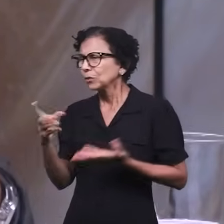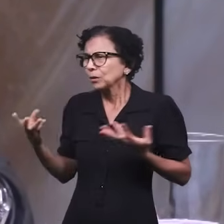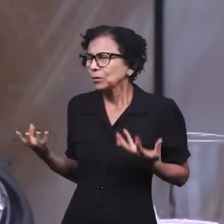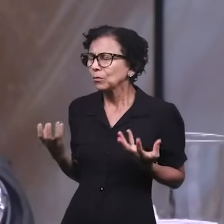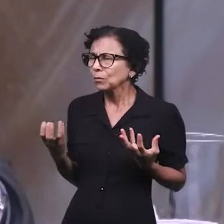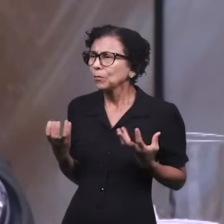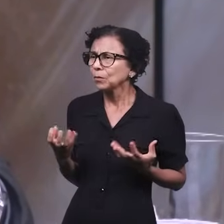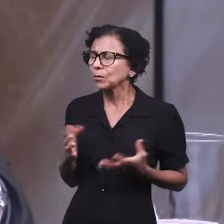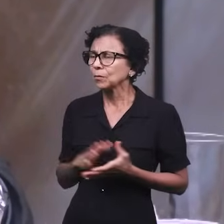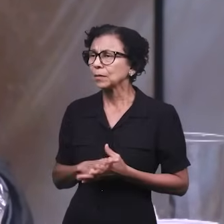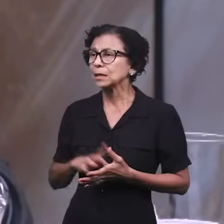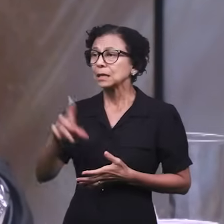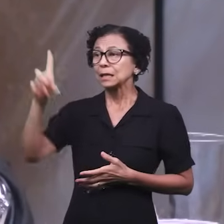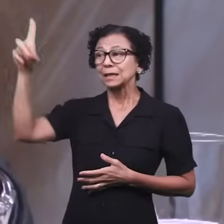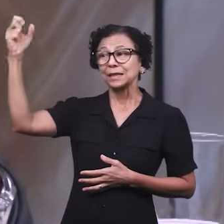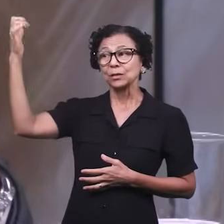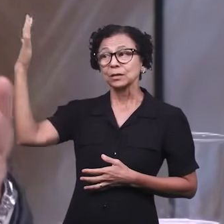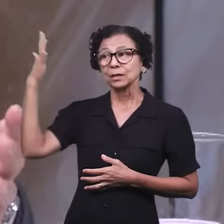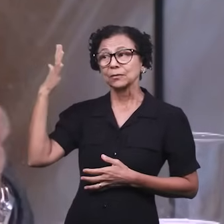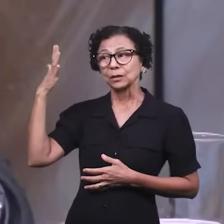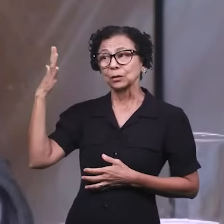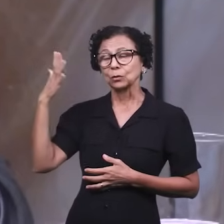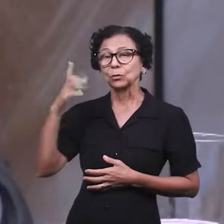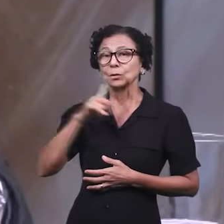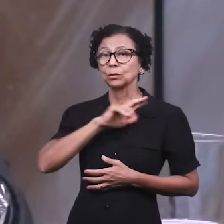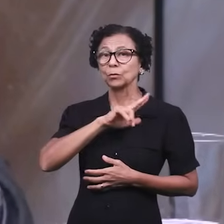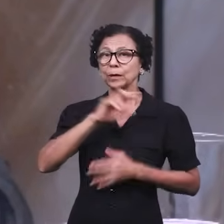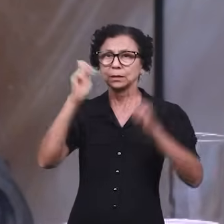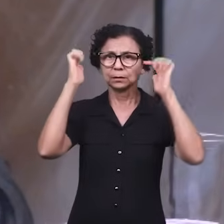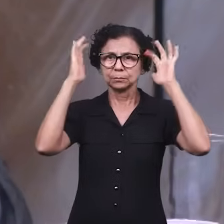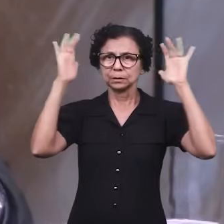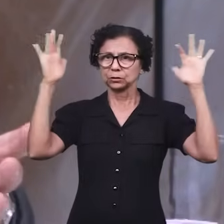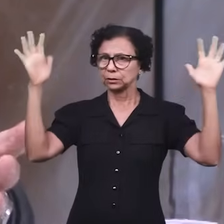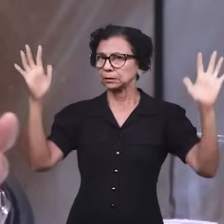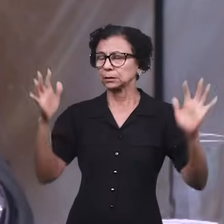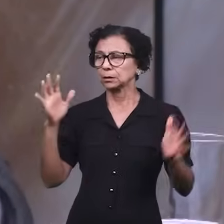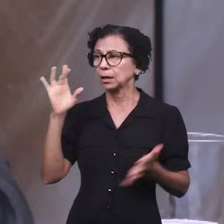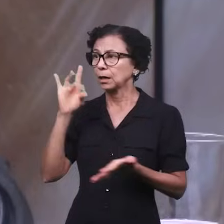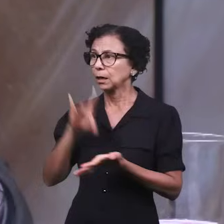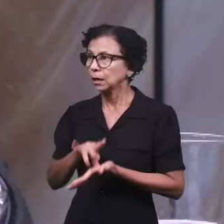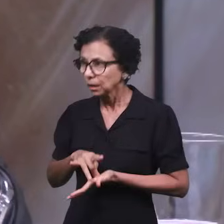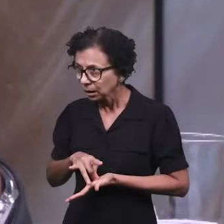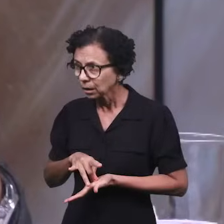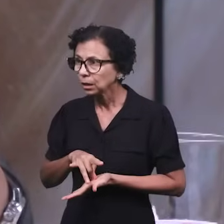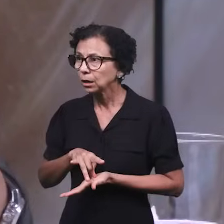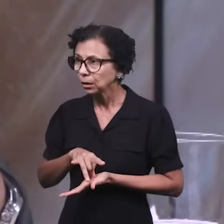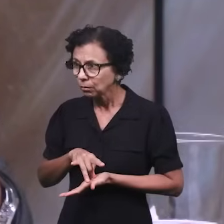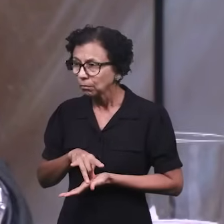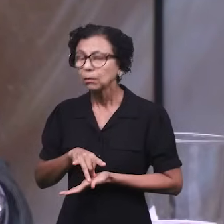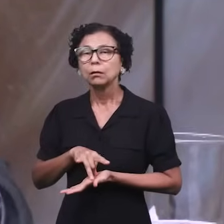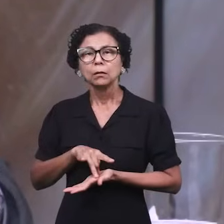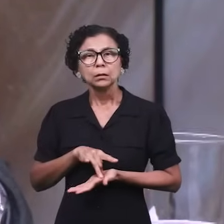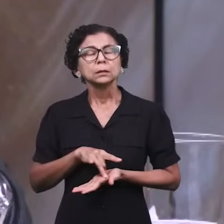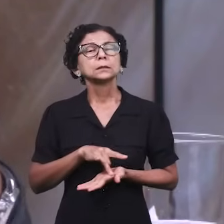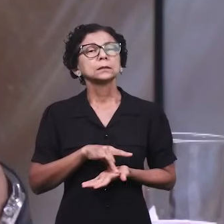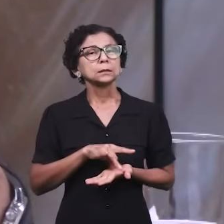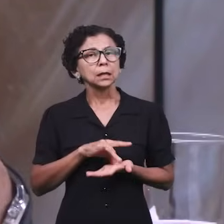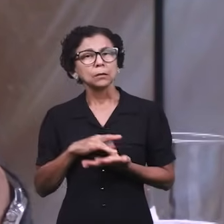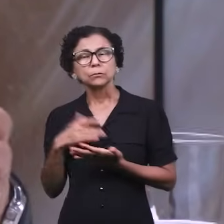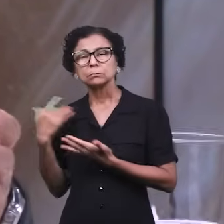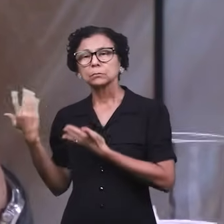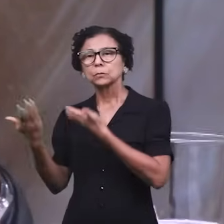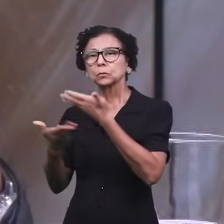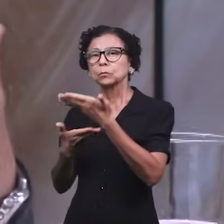né, que era uma coisa vinda de Deus, não era do homem, não era da imaginação deles, eles estavam realmente vendo aquilo ali